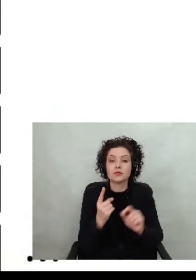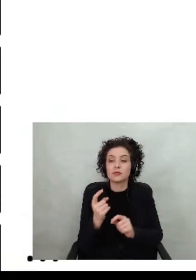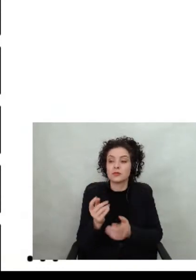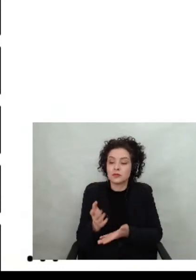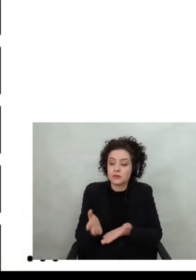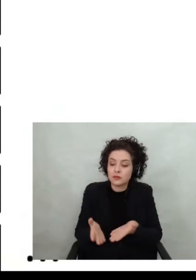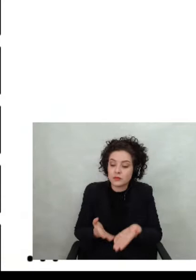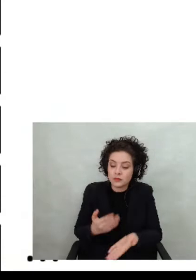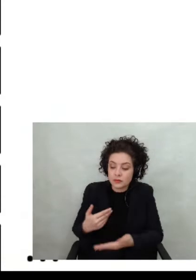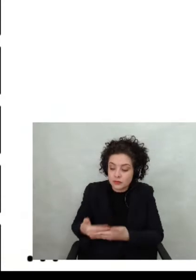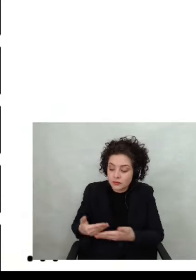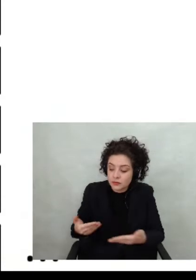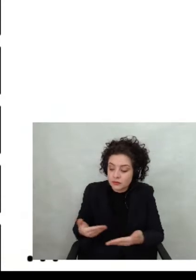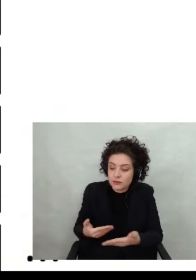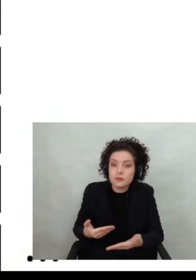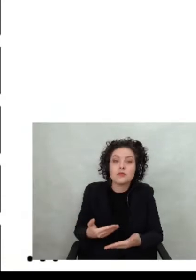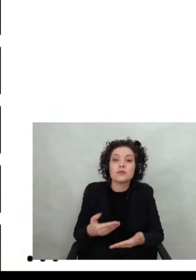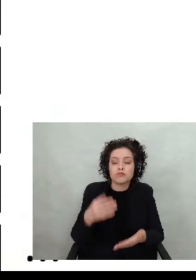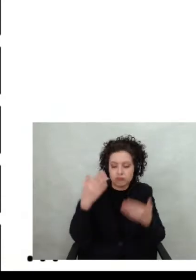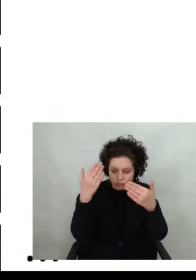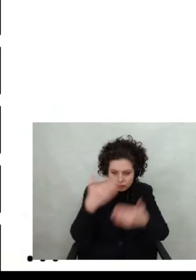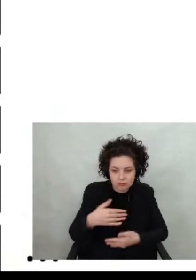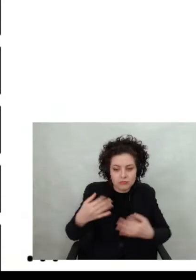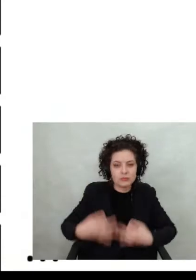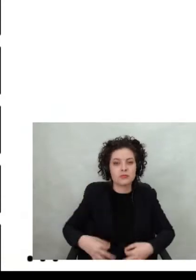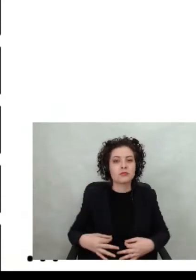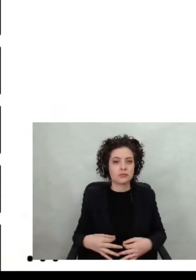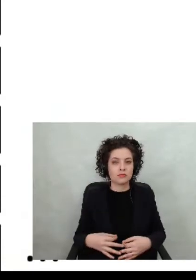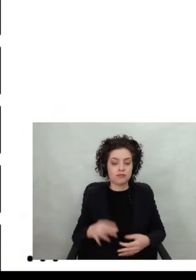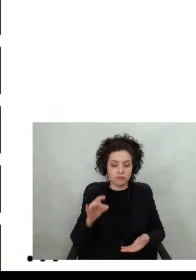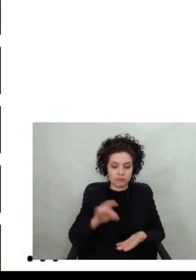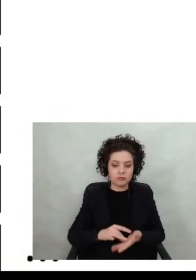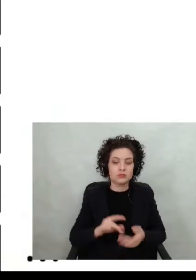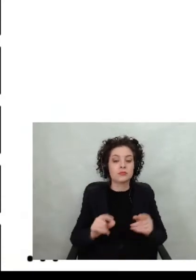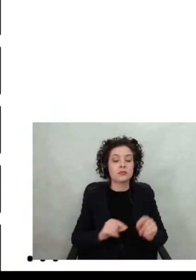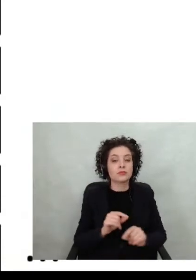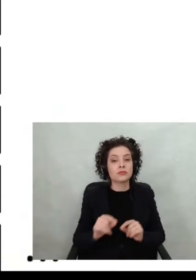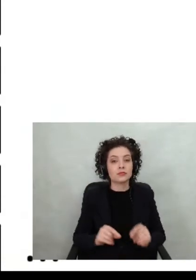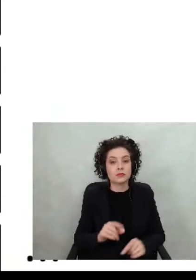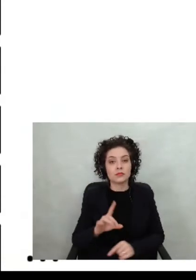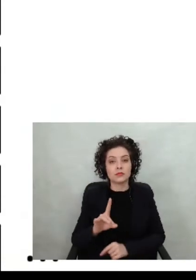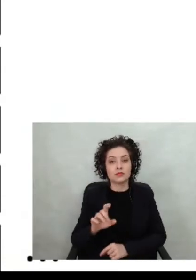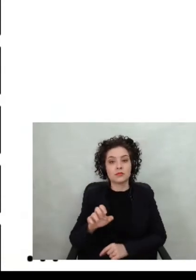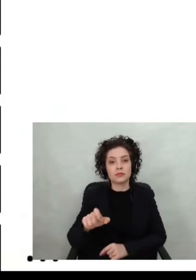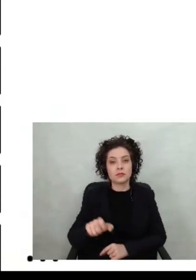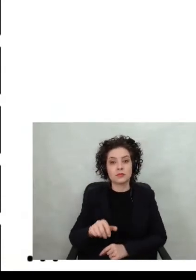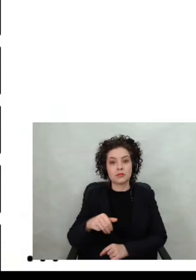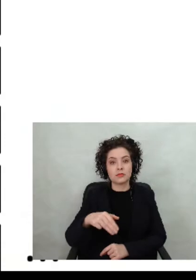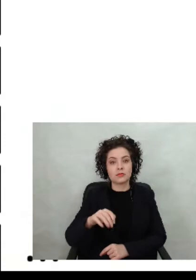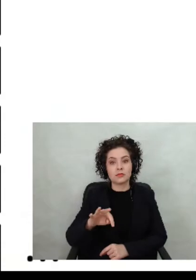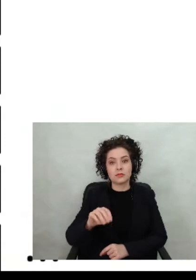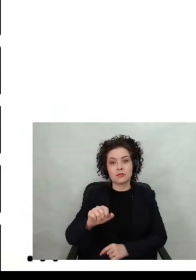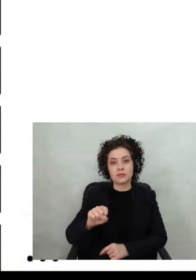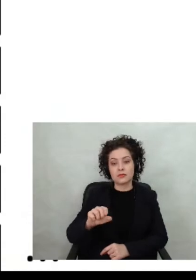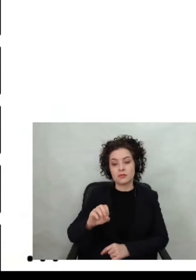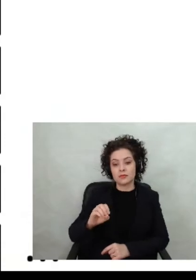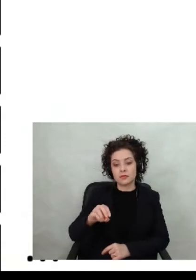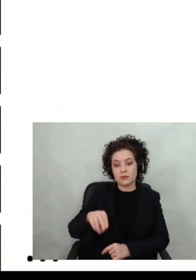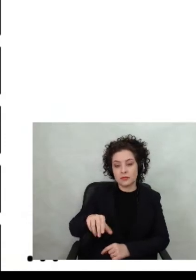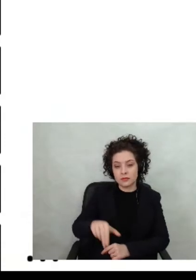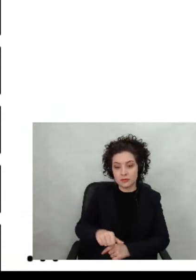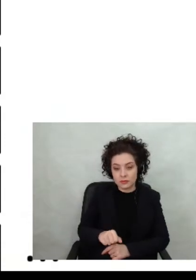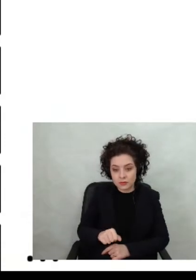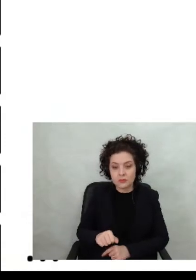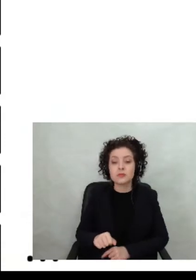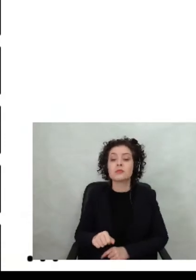nós temos alguma comprovação em termos de eficácia, que é o uso de dexametasona para esses pacientes. Nós temos que ter